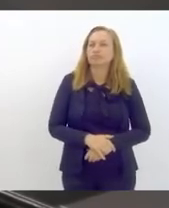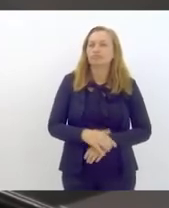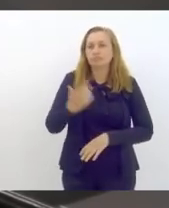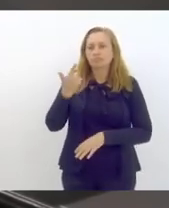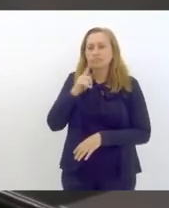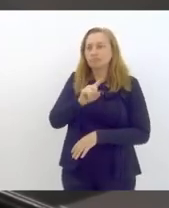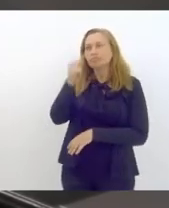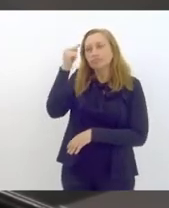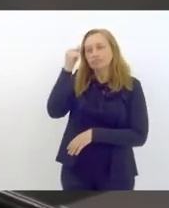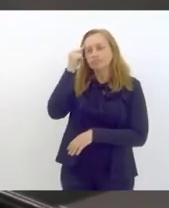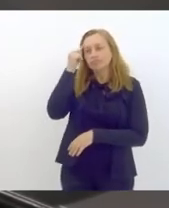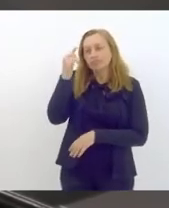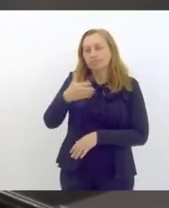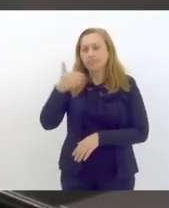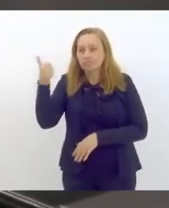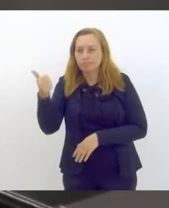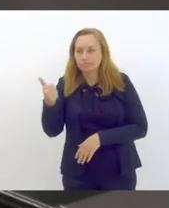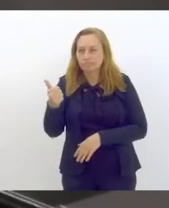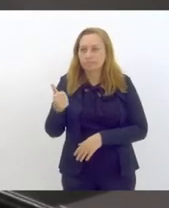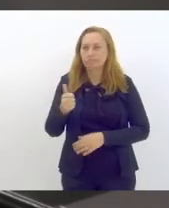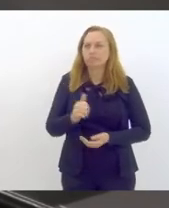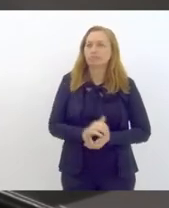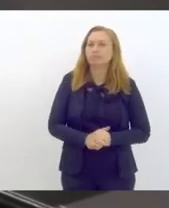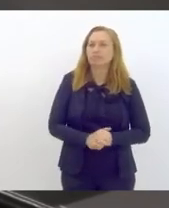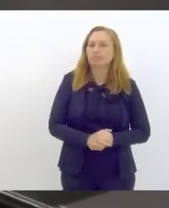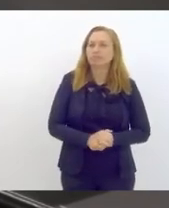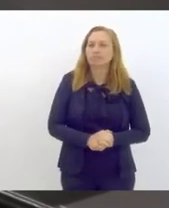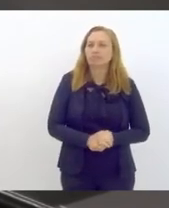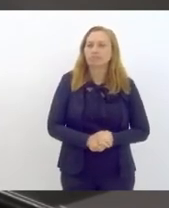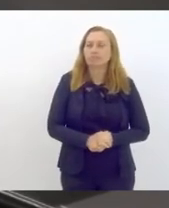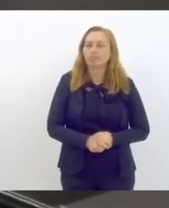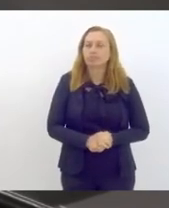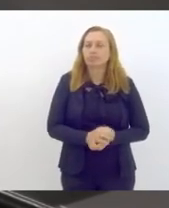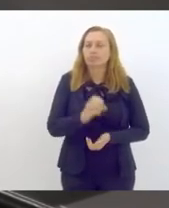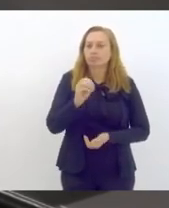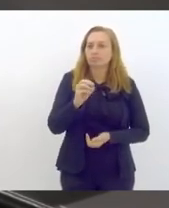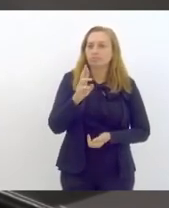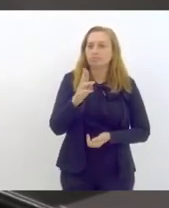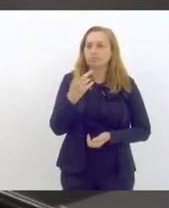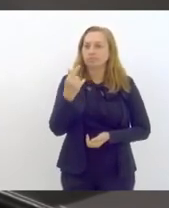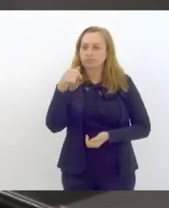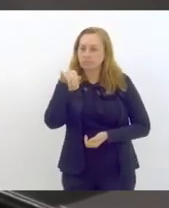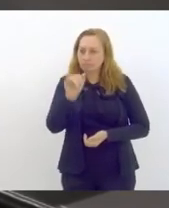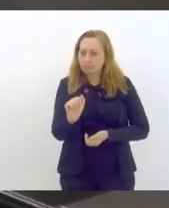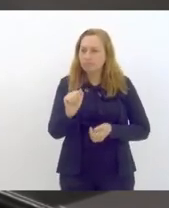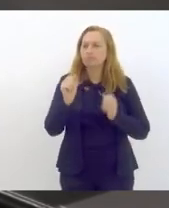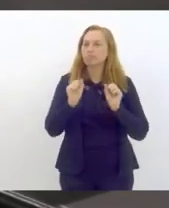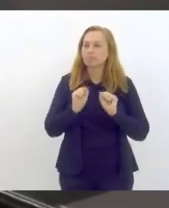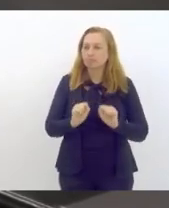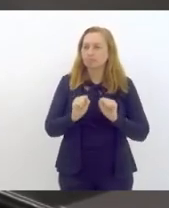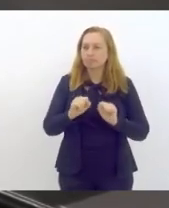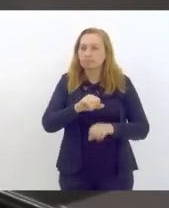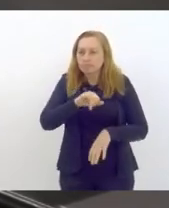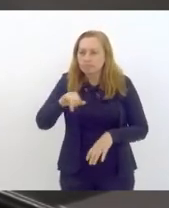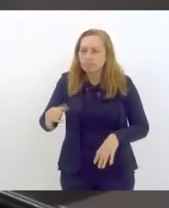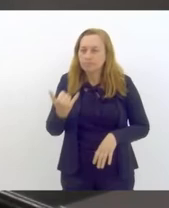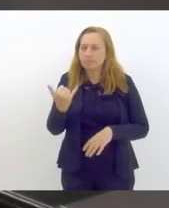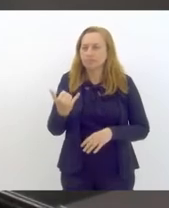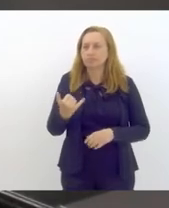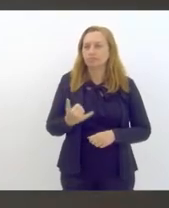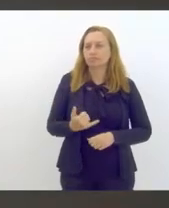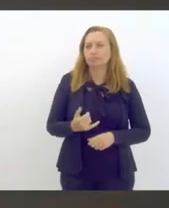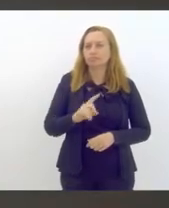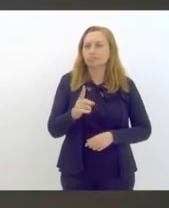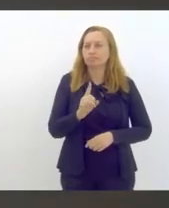conseguimos pensar mais imediatamente são as composteiras orgânicas, e que podem acabar sendo aproveitadas para